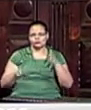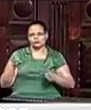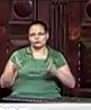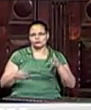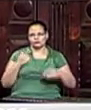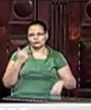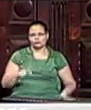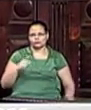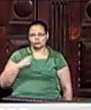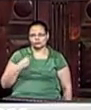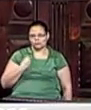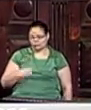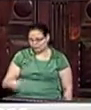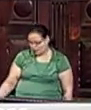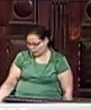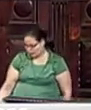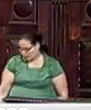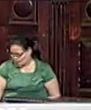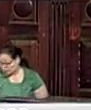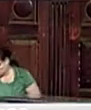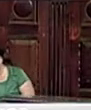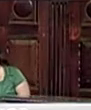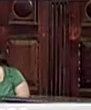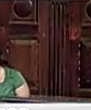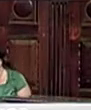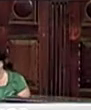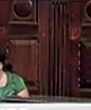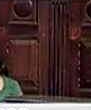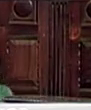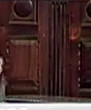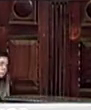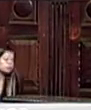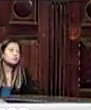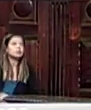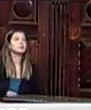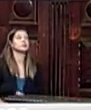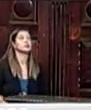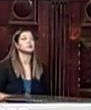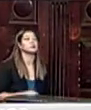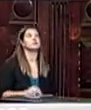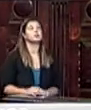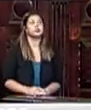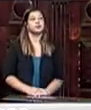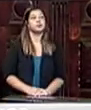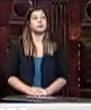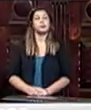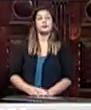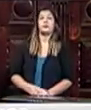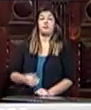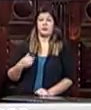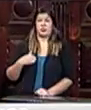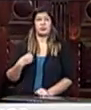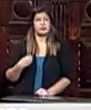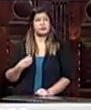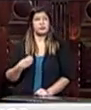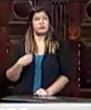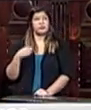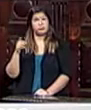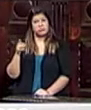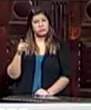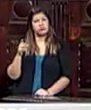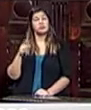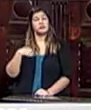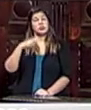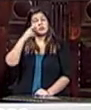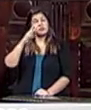Eu estava lá e presenciei a manipulação, os